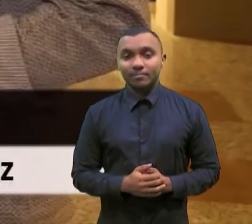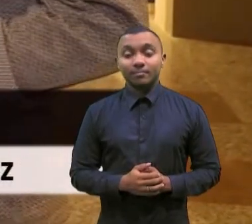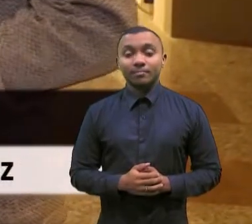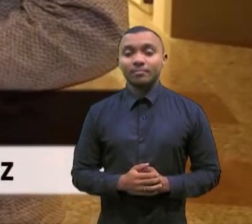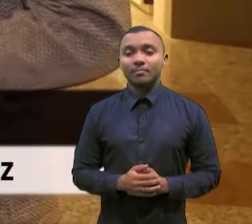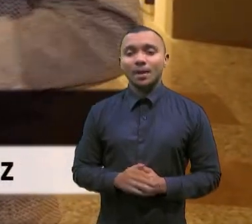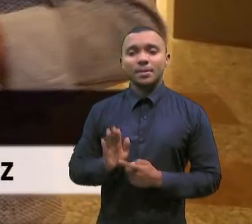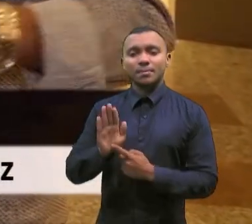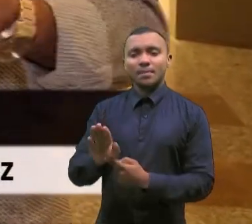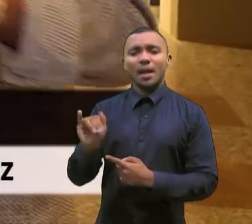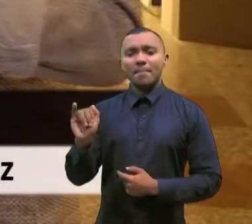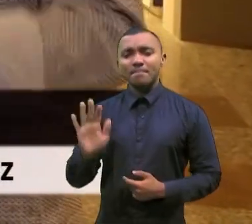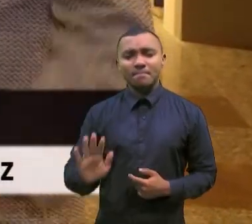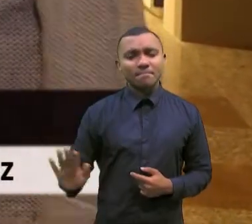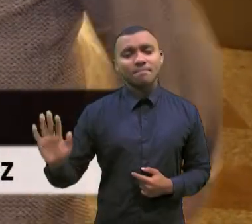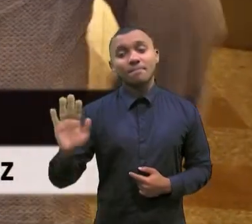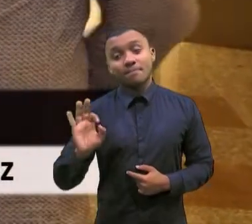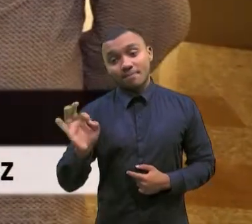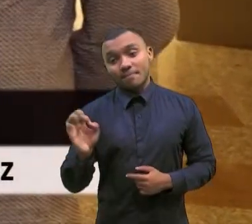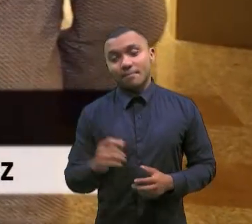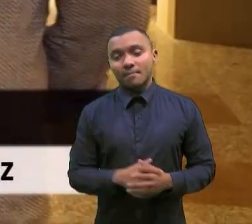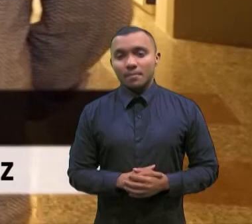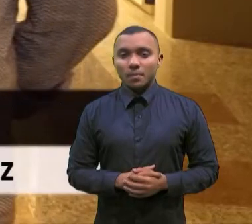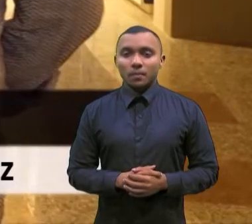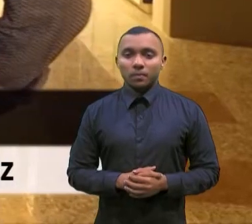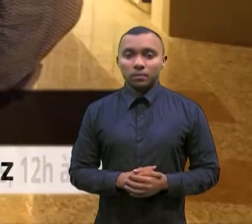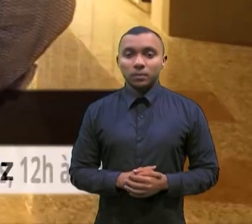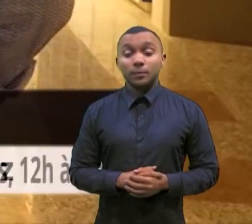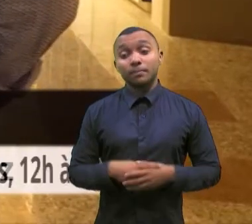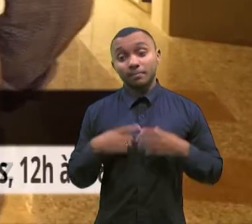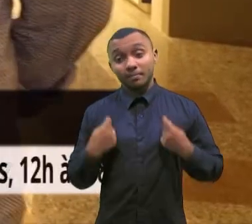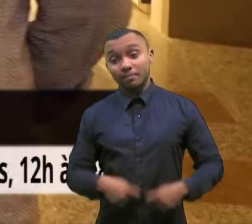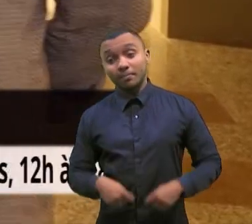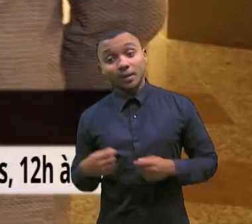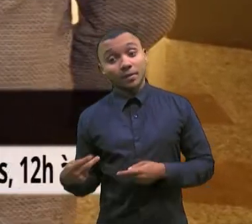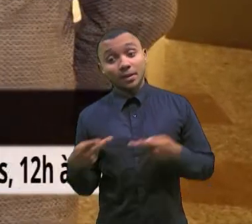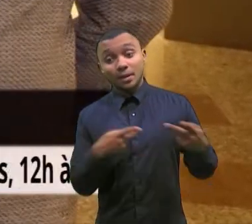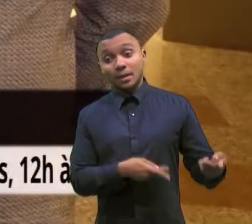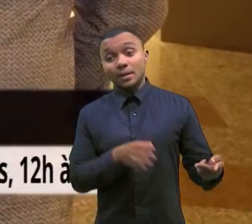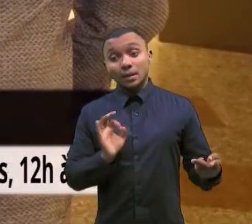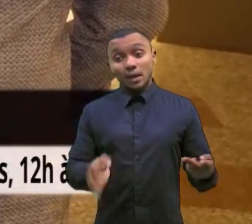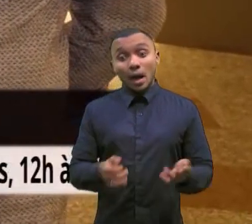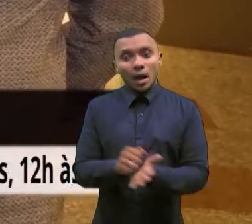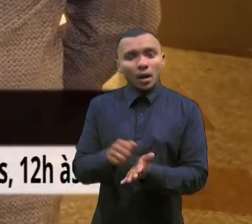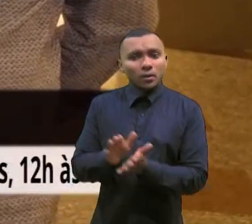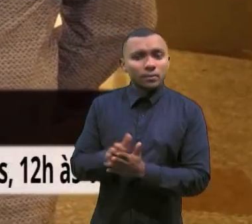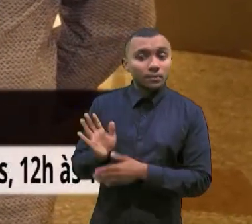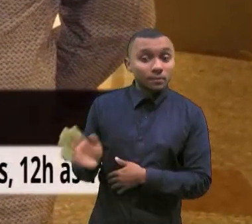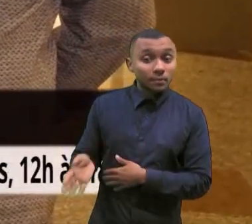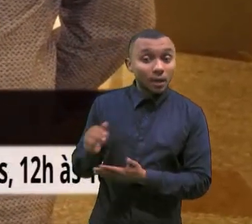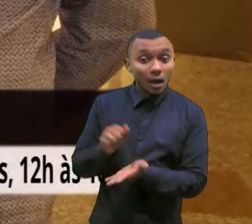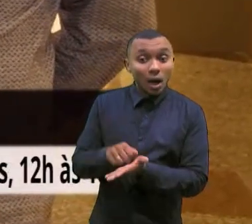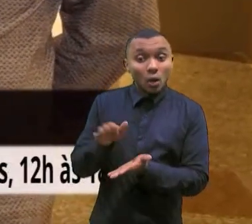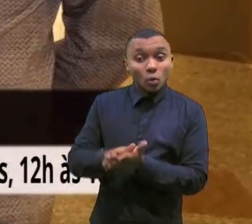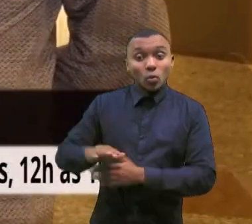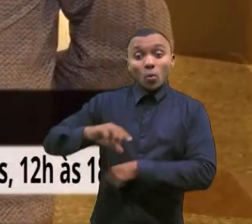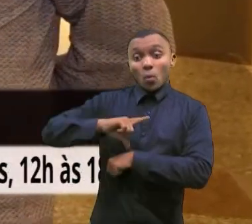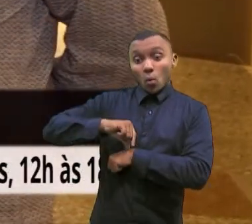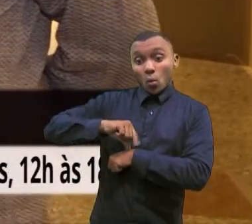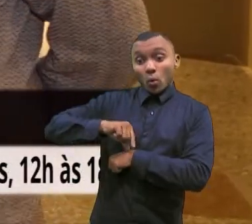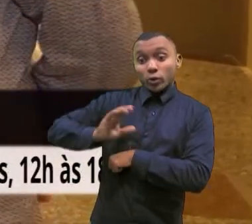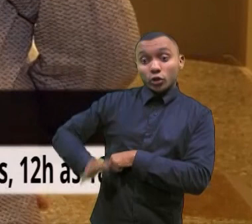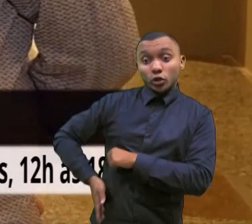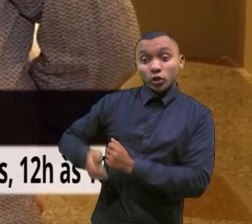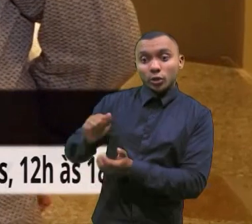aí imagens e aqui a gente presencialmente visitando esta edição. Anotou aí, né, os horários, tá